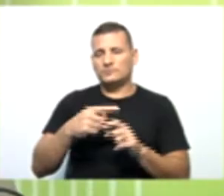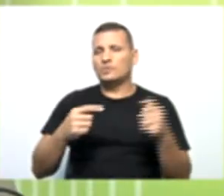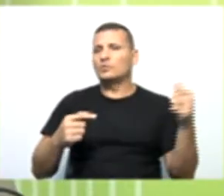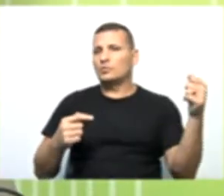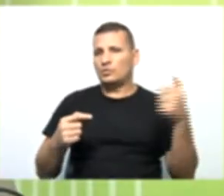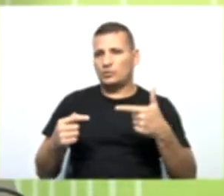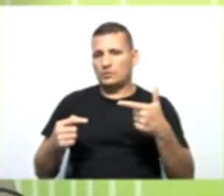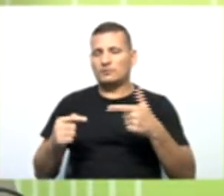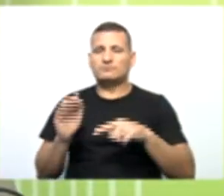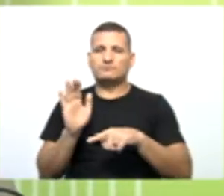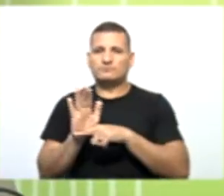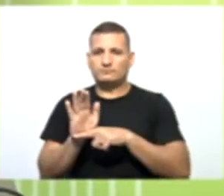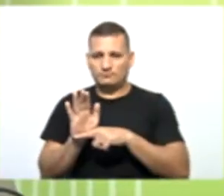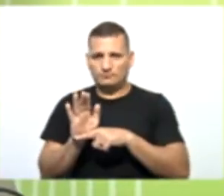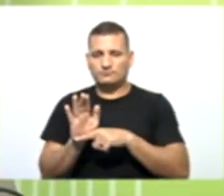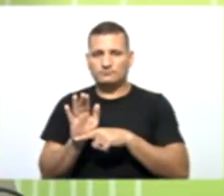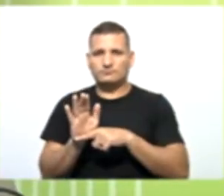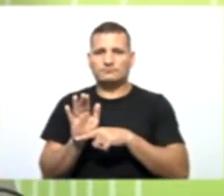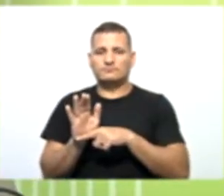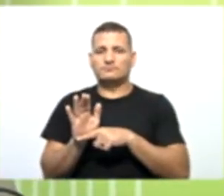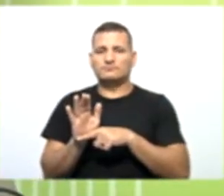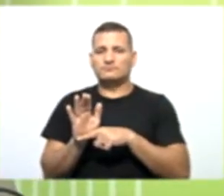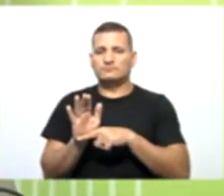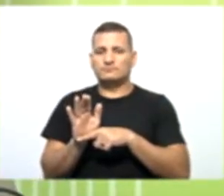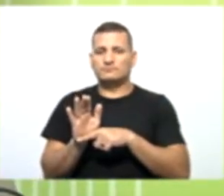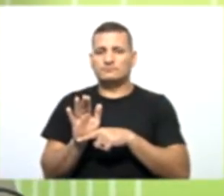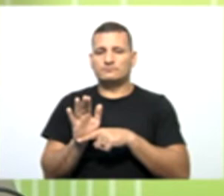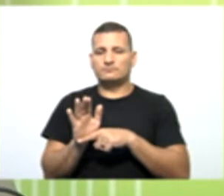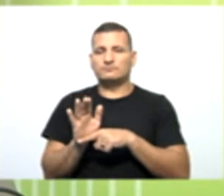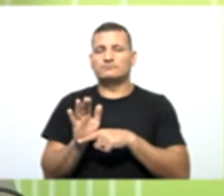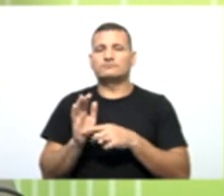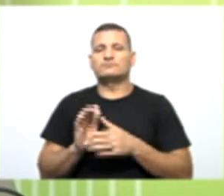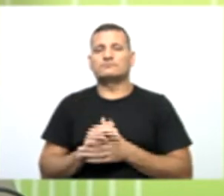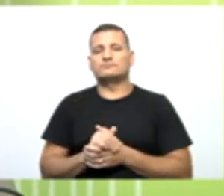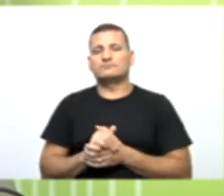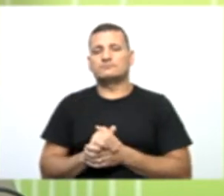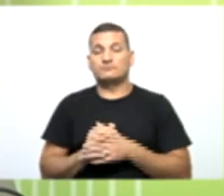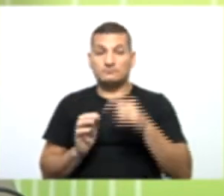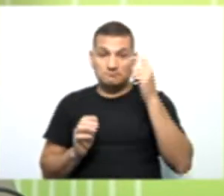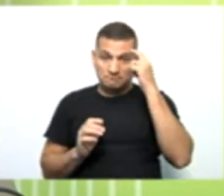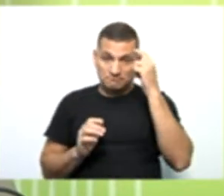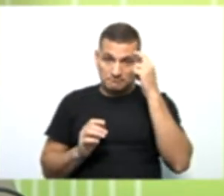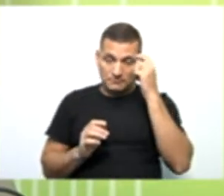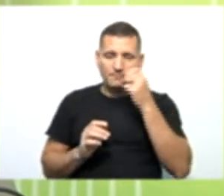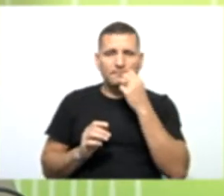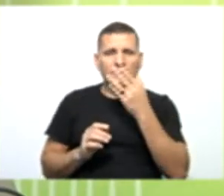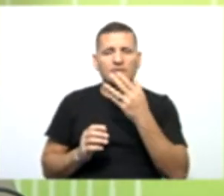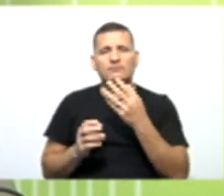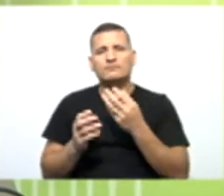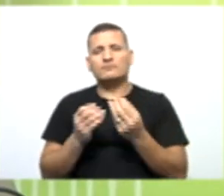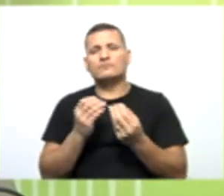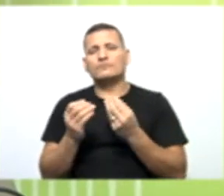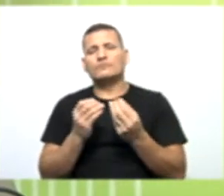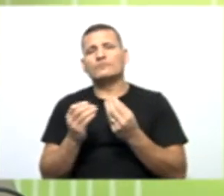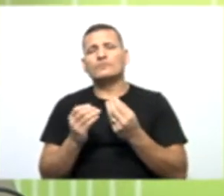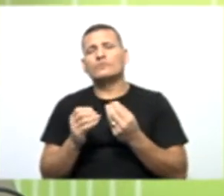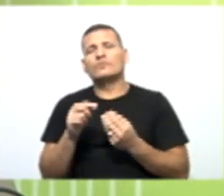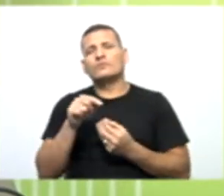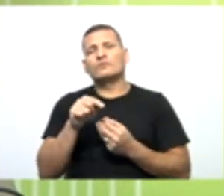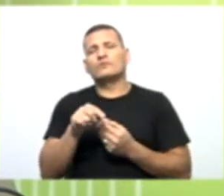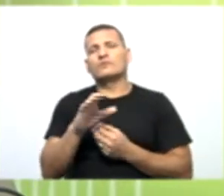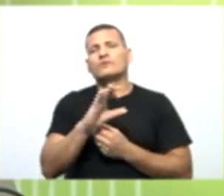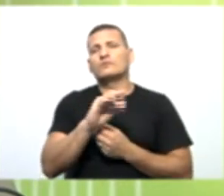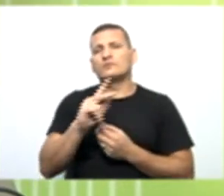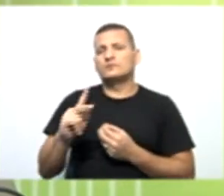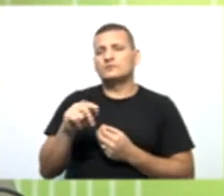eu teria se não fosse tão empreendedora assim. Pensar bem qual é o posicionamento